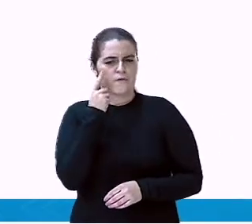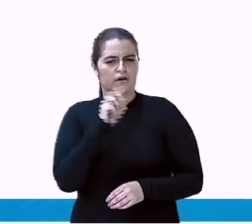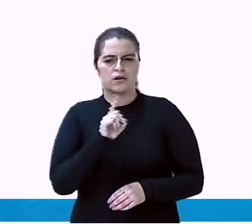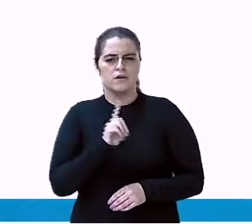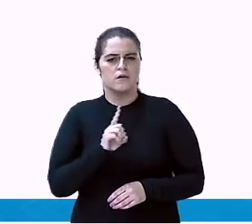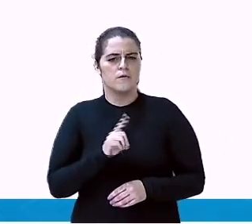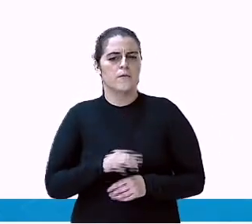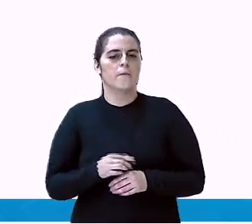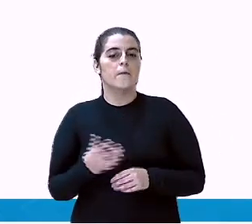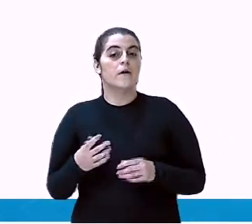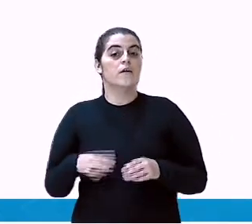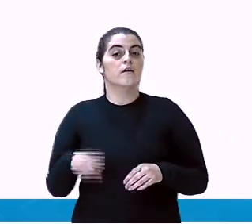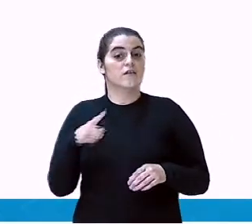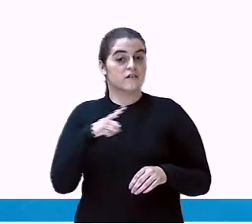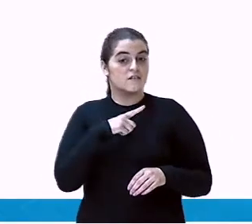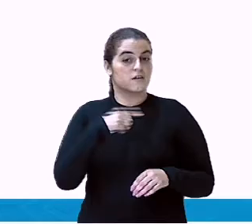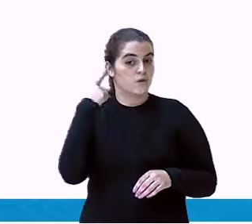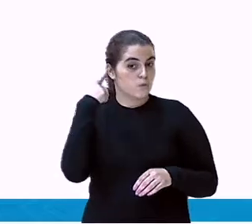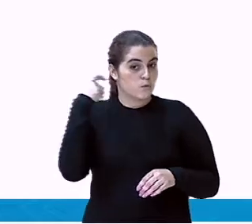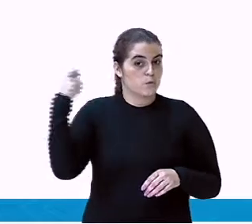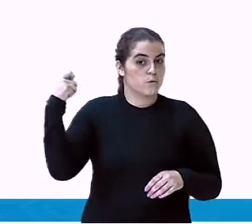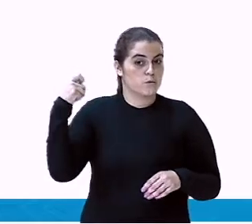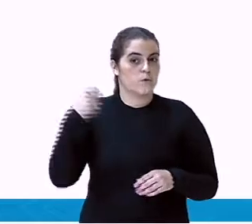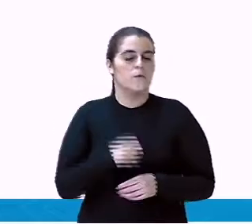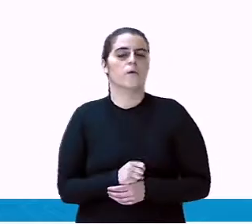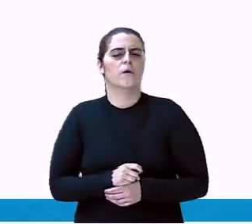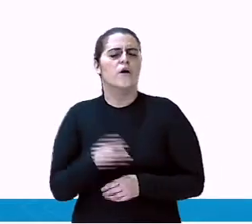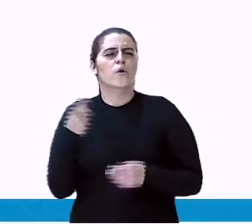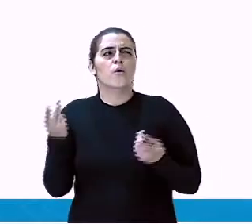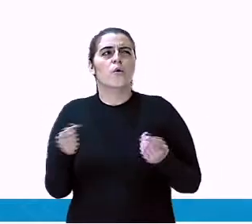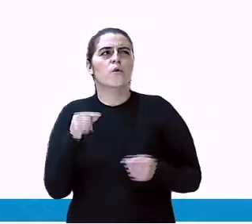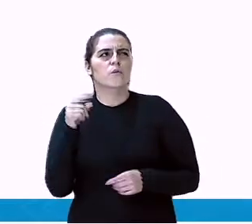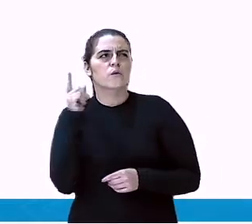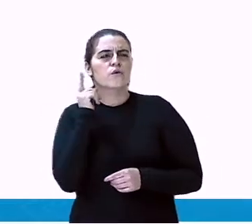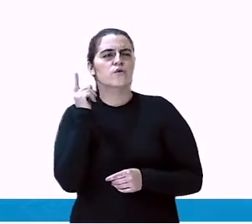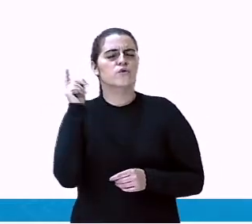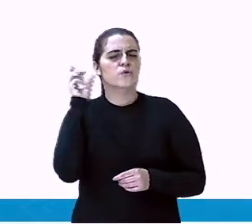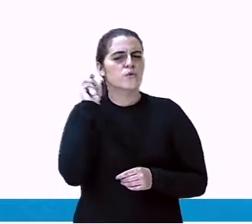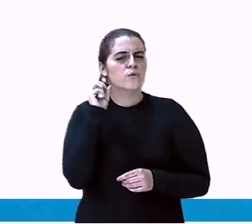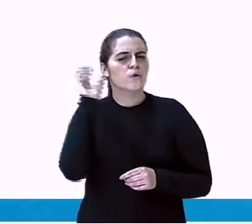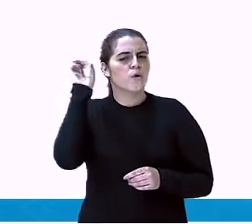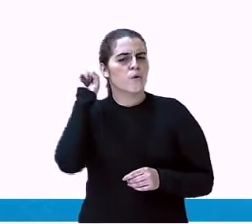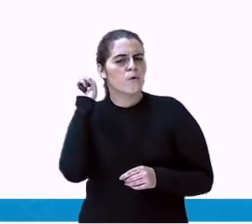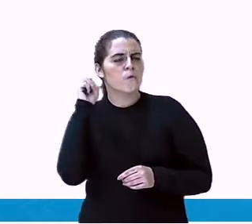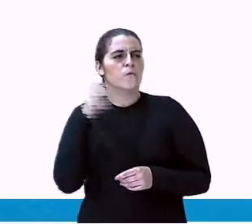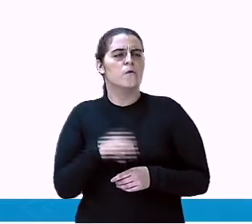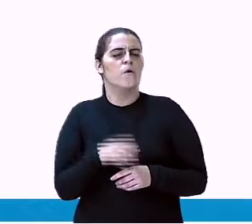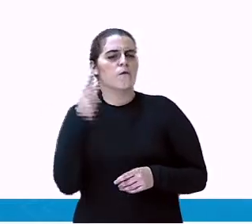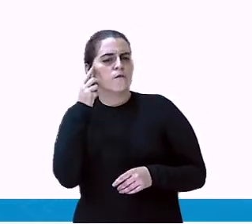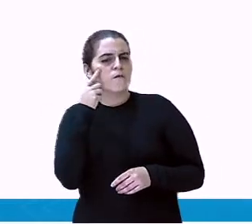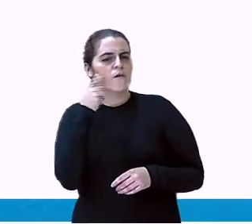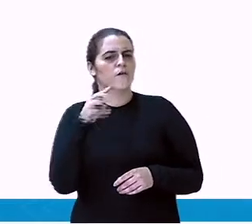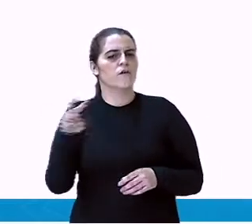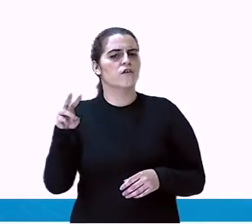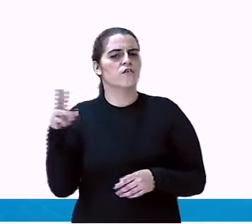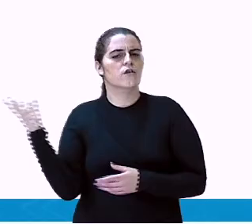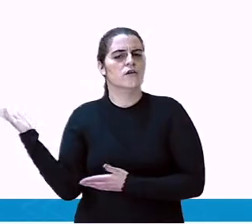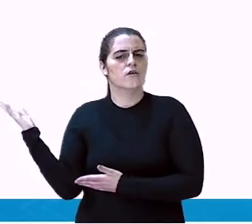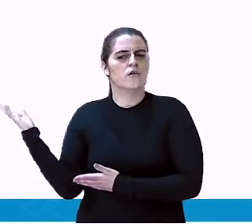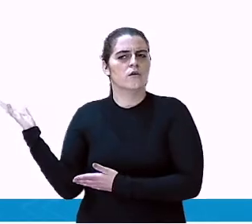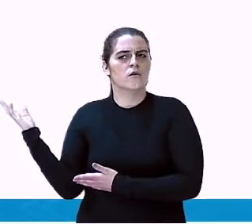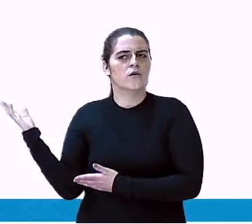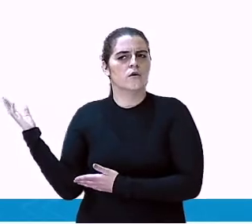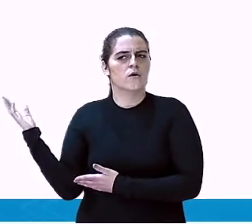ser produzido, ele está saindo. E como que você escuta? Olha a outra imagem. Essas ondas, ela vem no